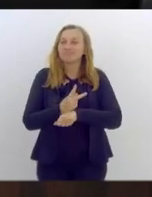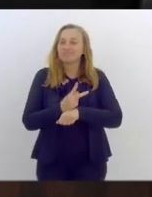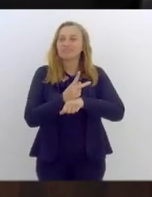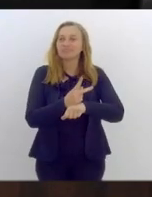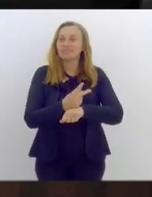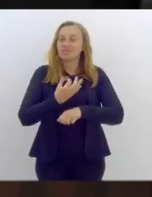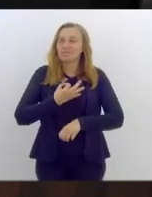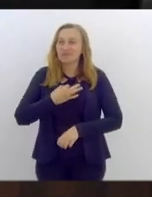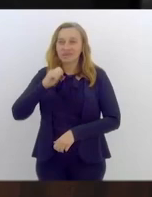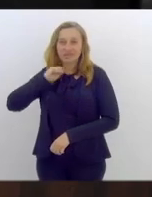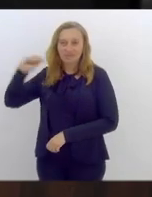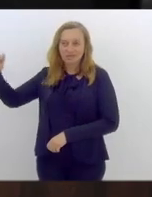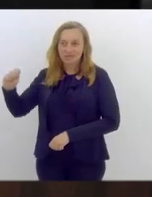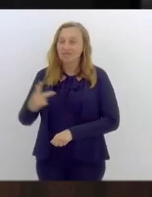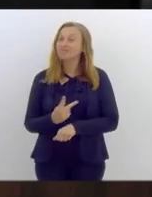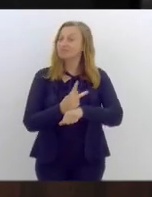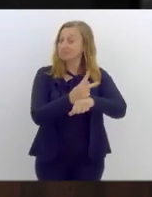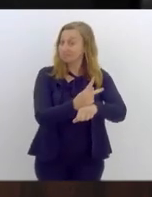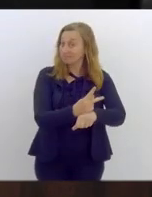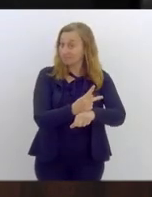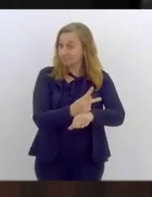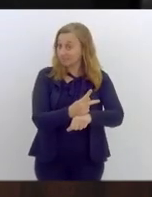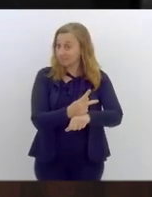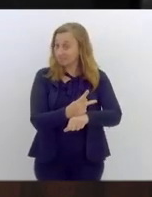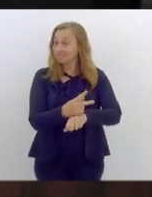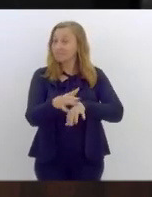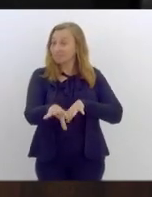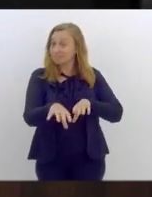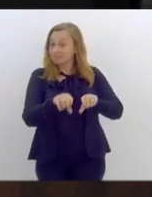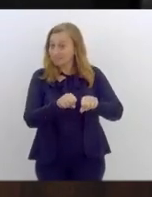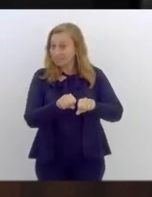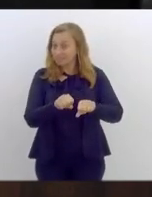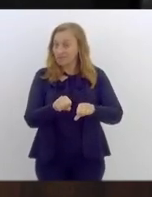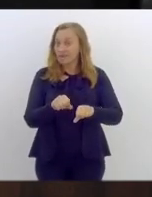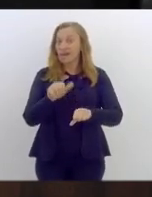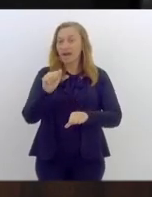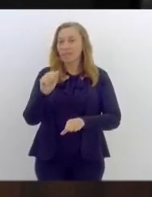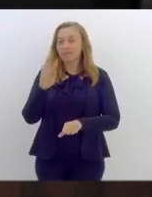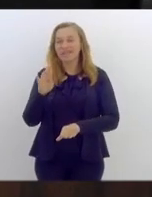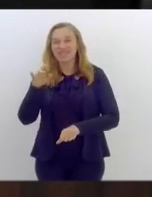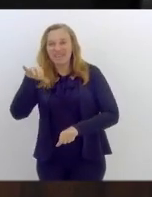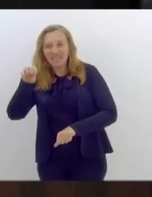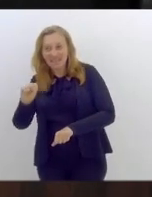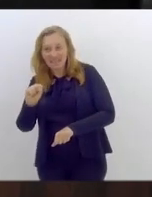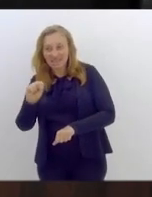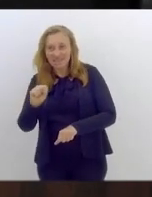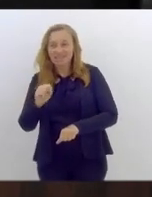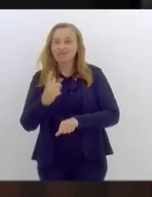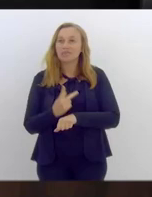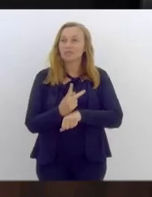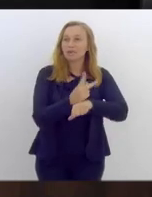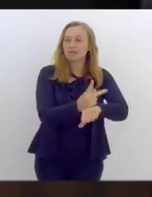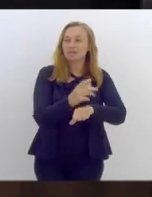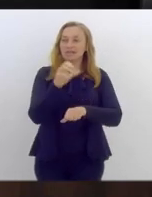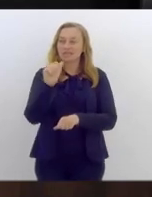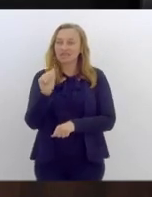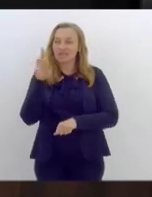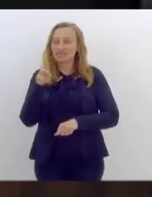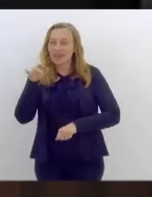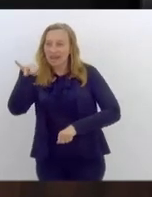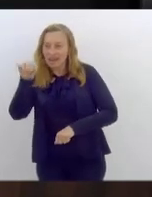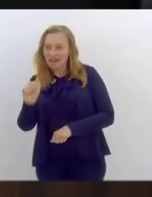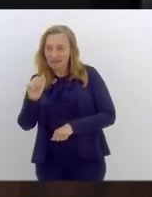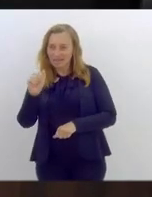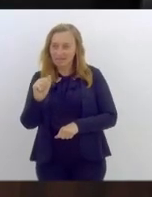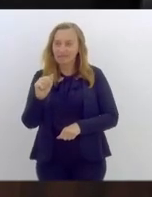medalhas Tiradentes, títulos beneméritos, diploma Abdias do Nascimento, prêmios Dandara, Ruth de